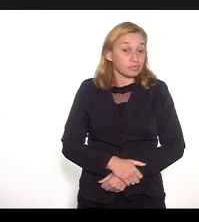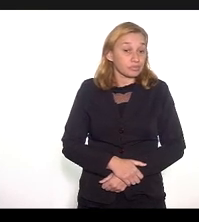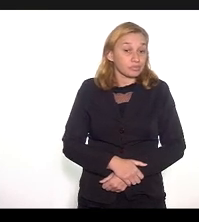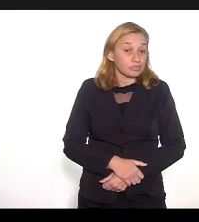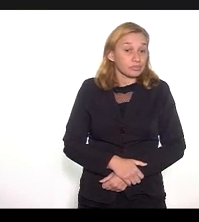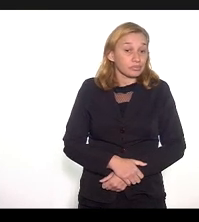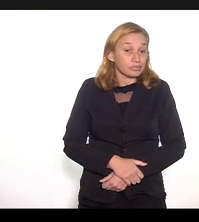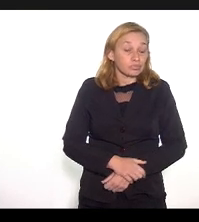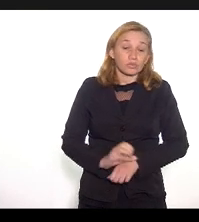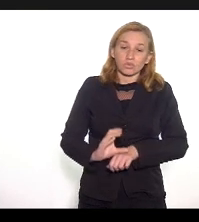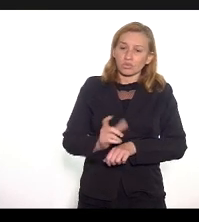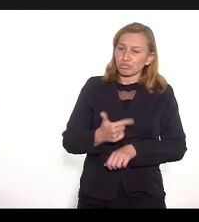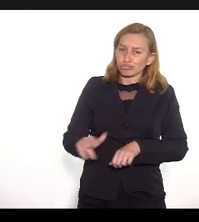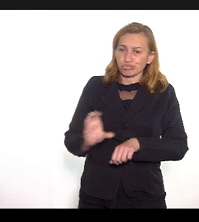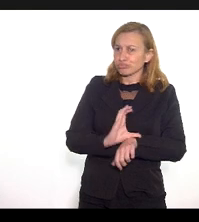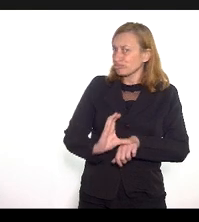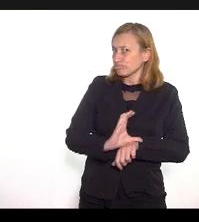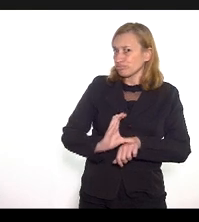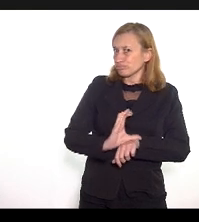É inconstitucional,